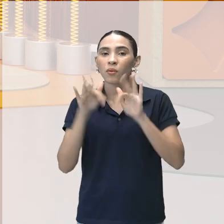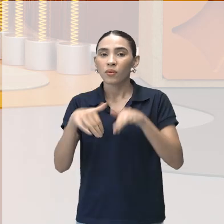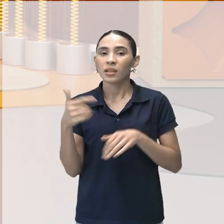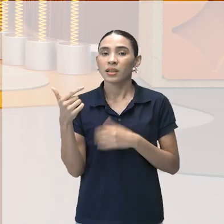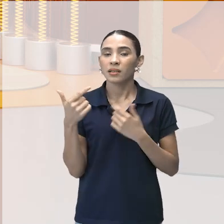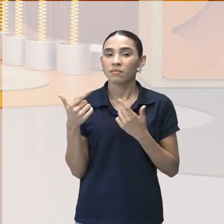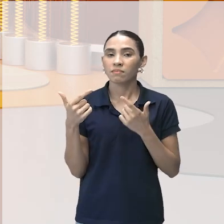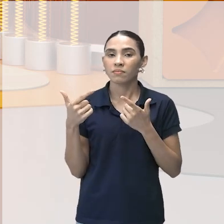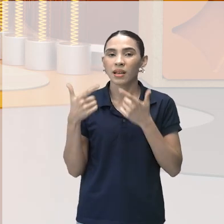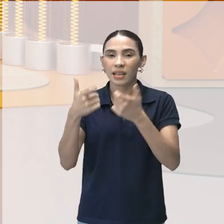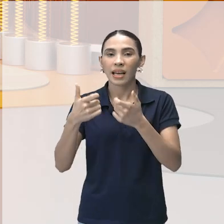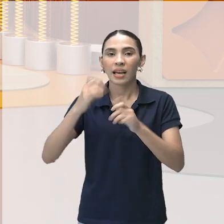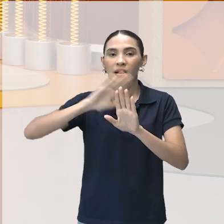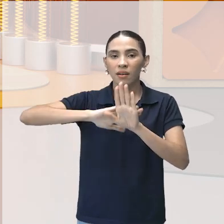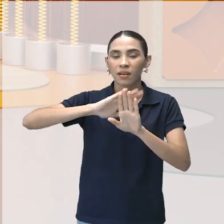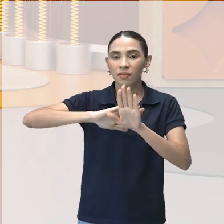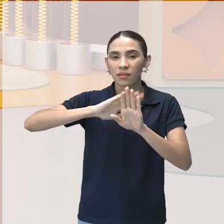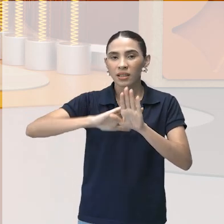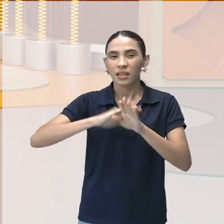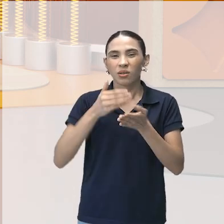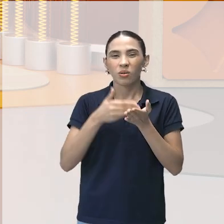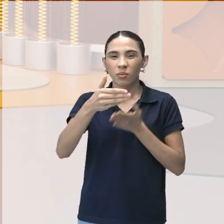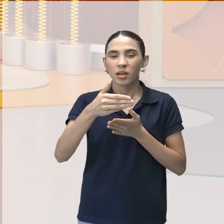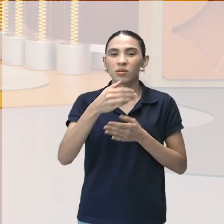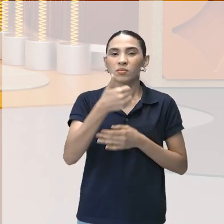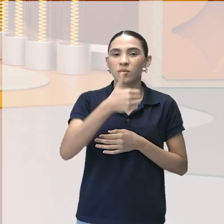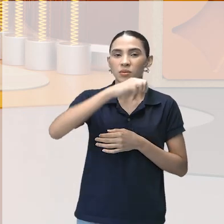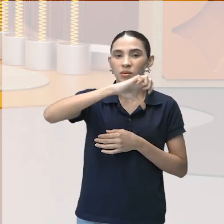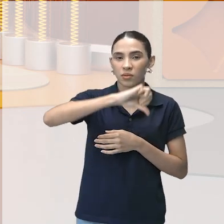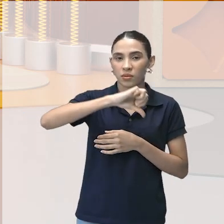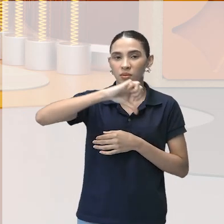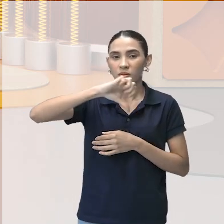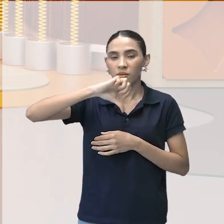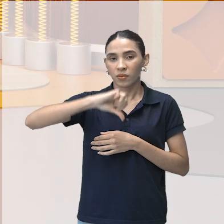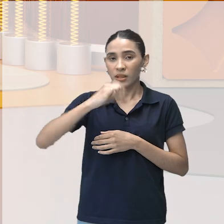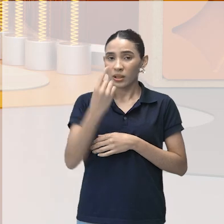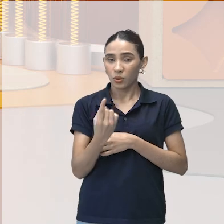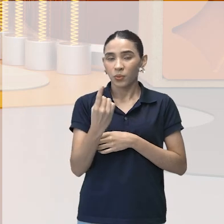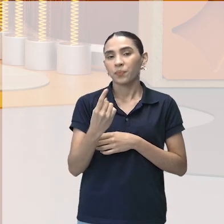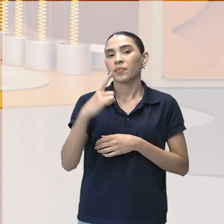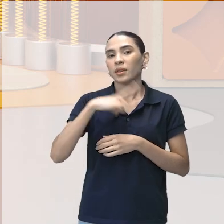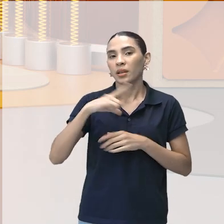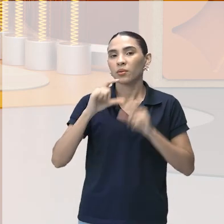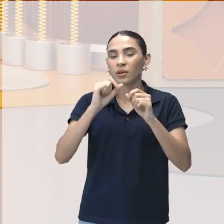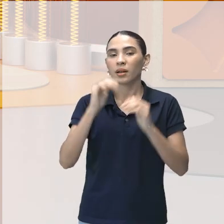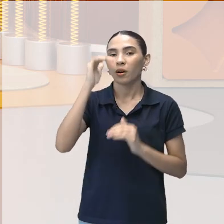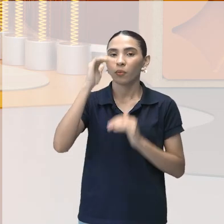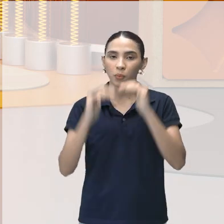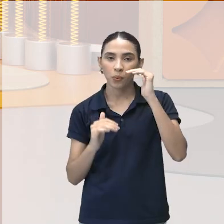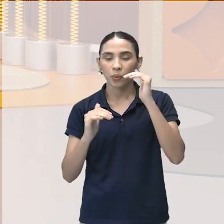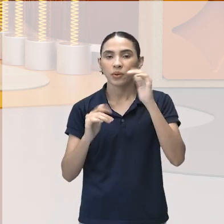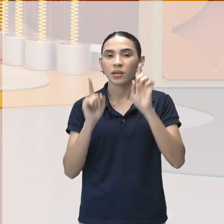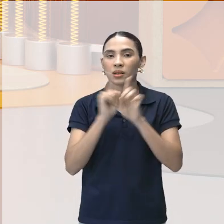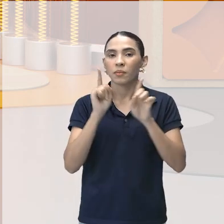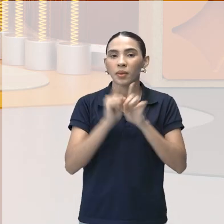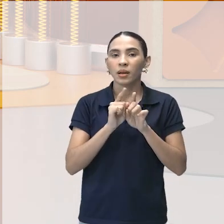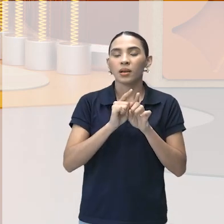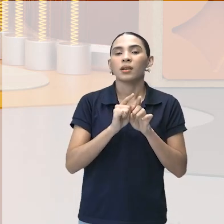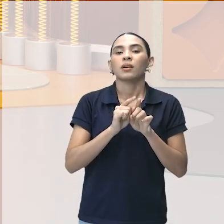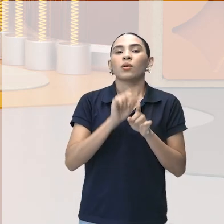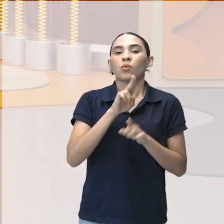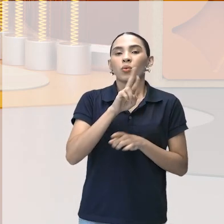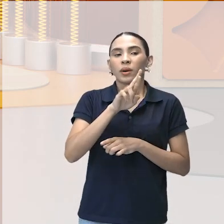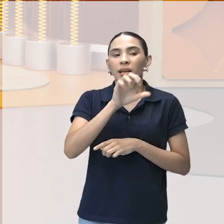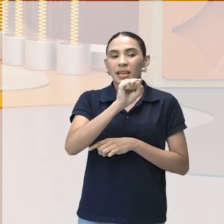Fria, que vai acontecer ali no início da década de 90, em 1991, quando a gente tem a queda da União Soviética,